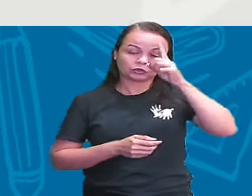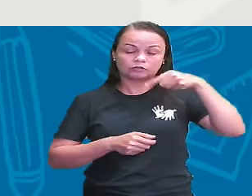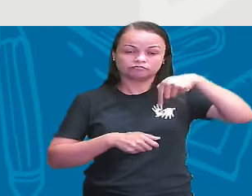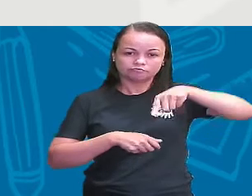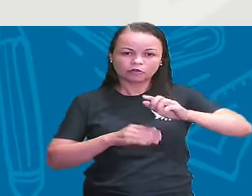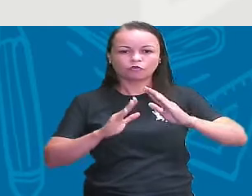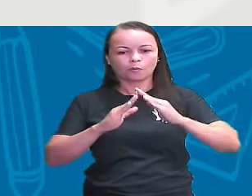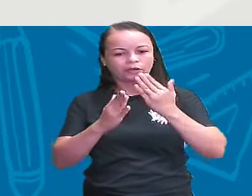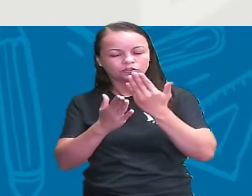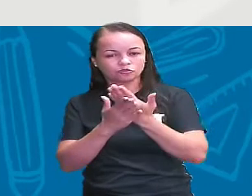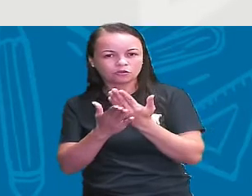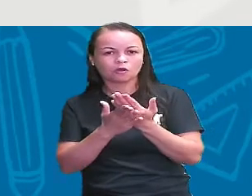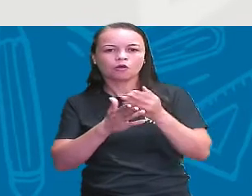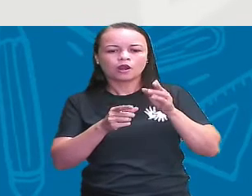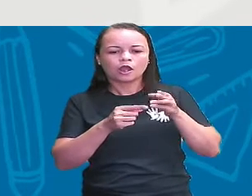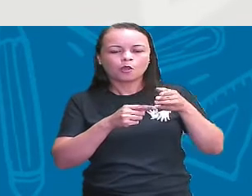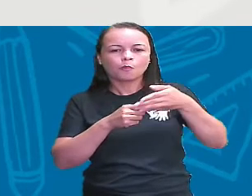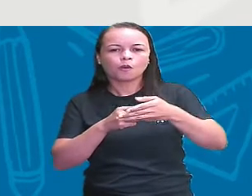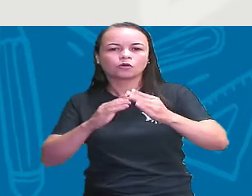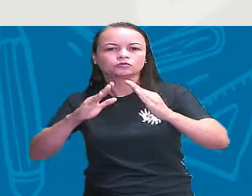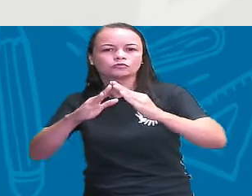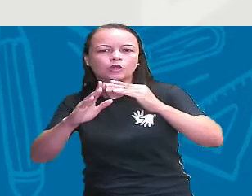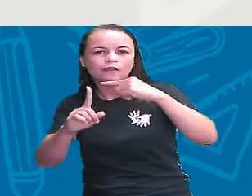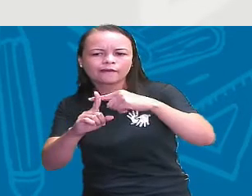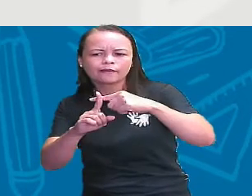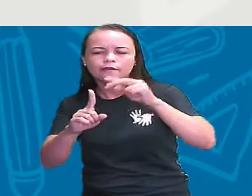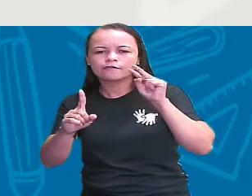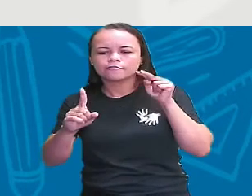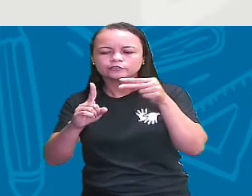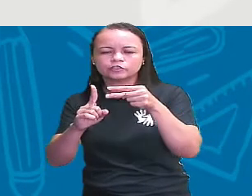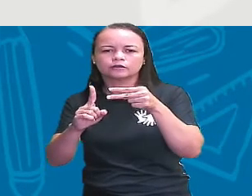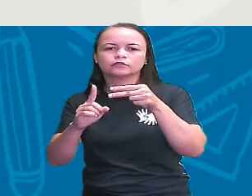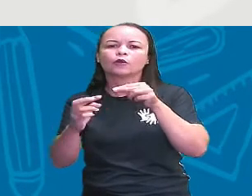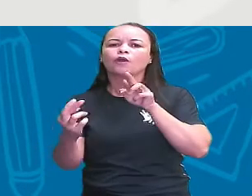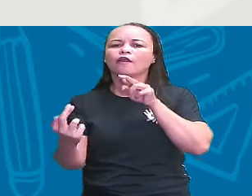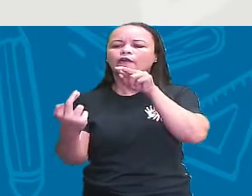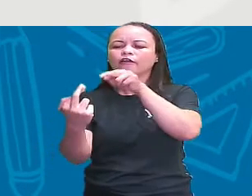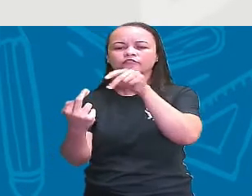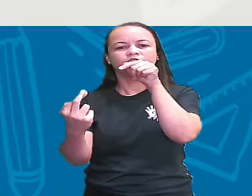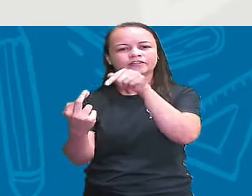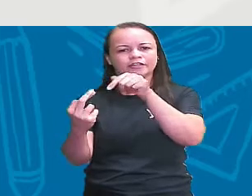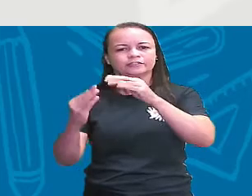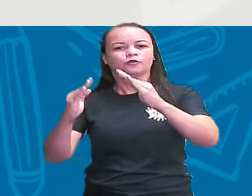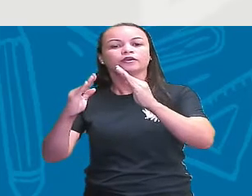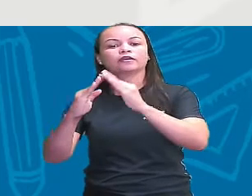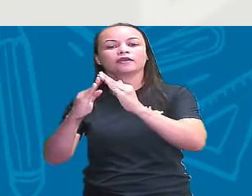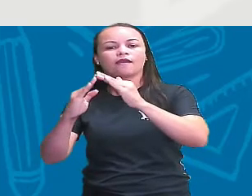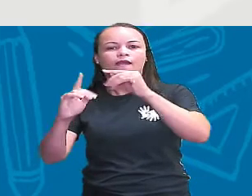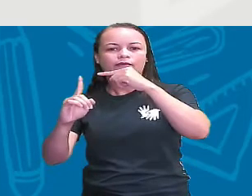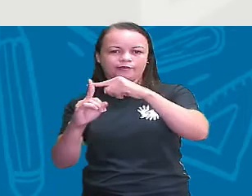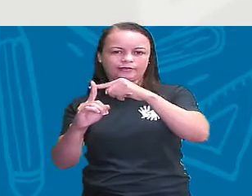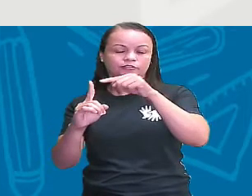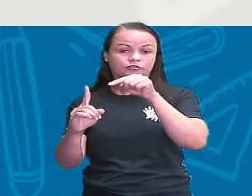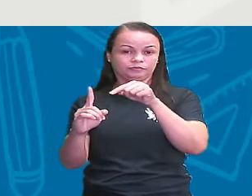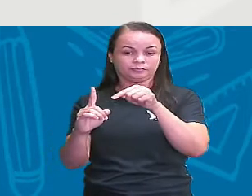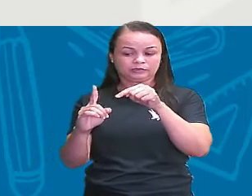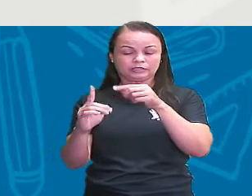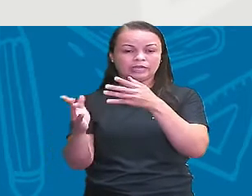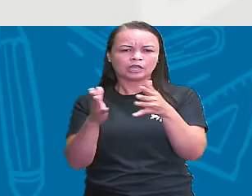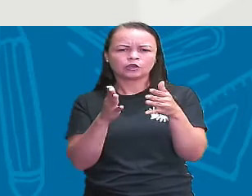aquela igreja se tornou o meu ponto de referência. Quando eu passo pelaquela igreja, eu tenho